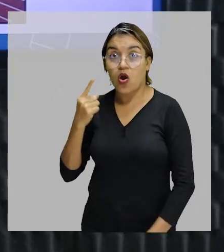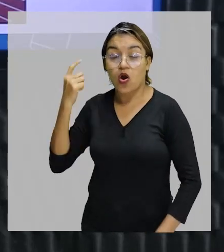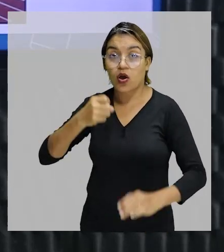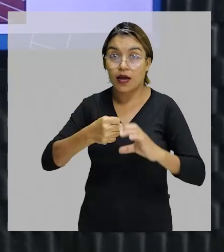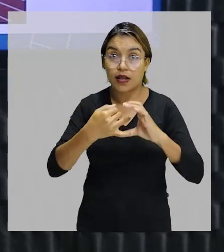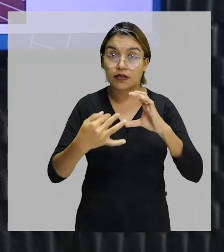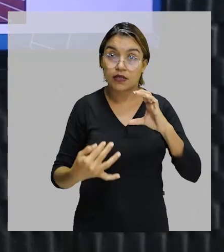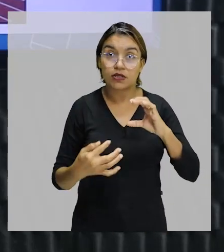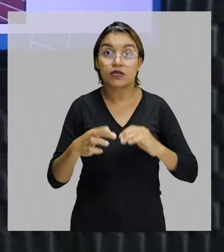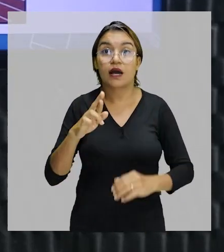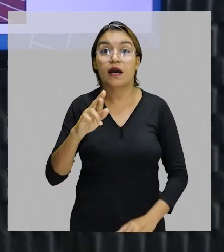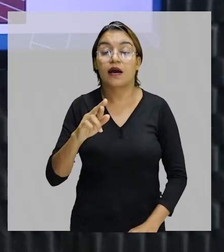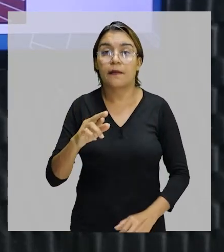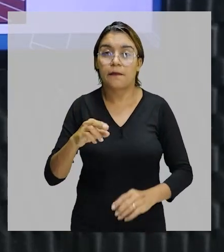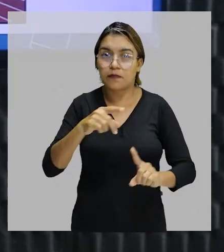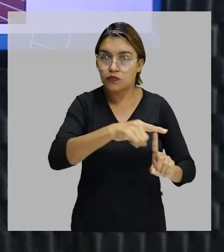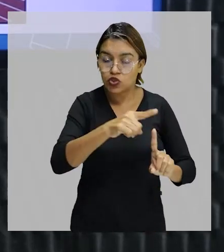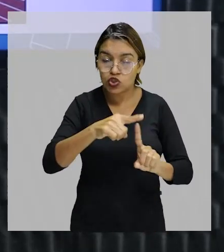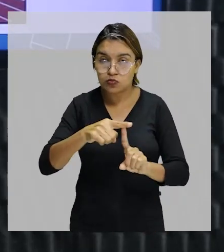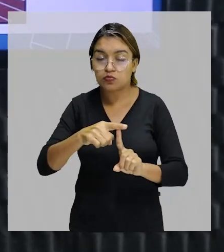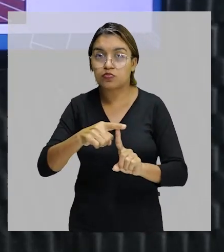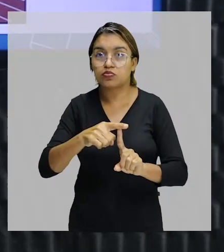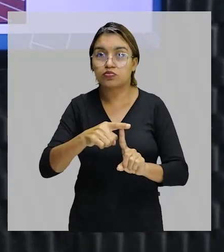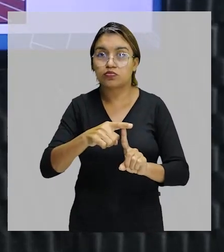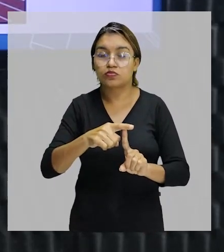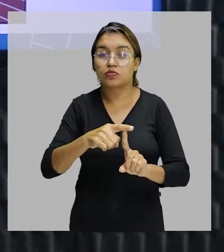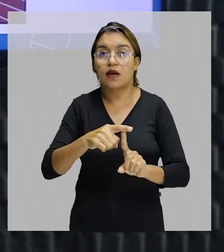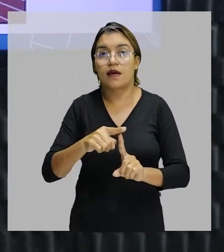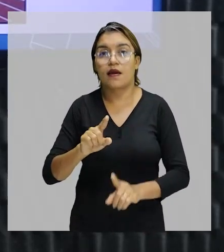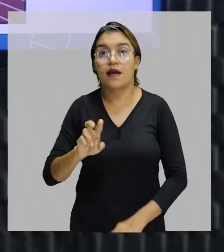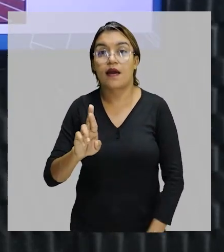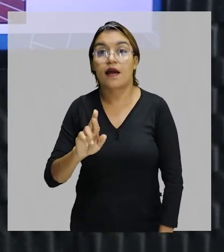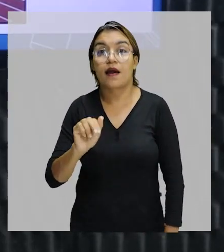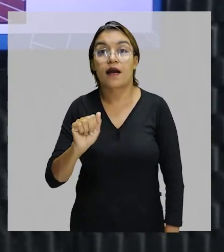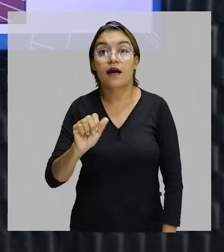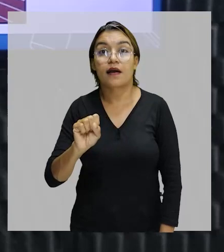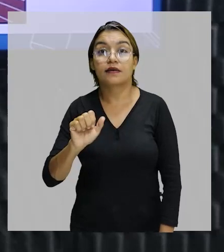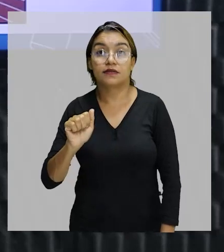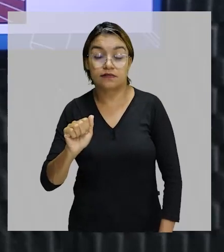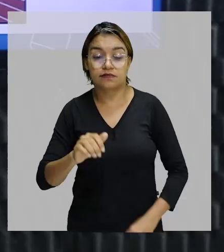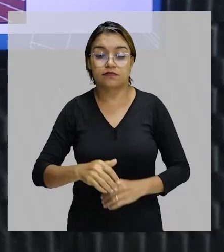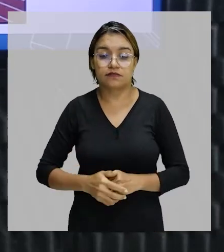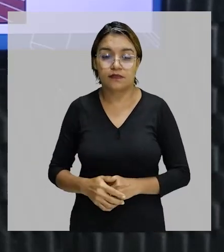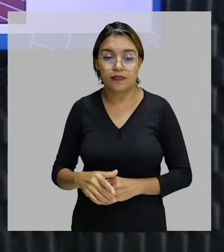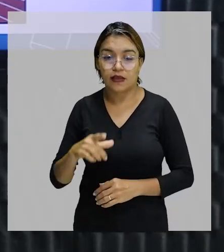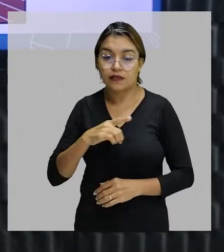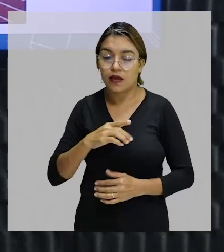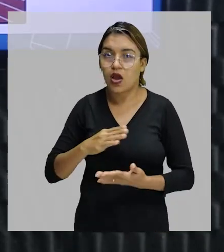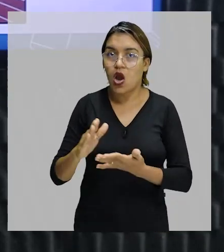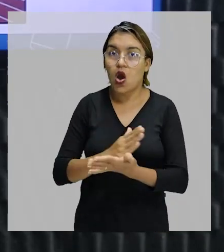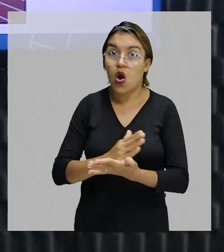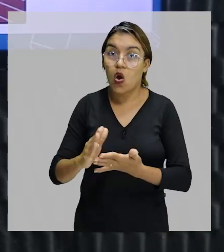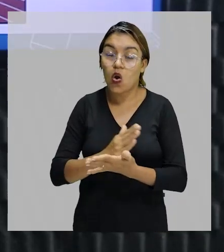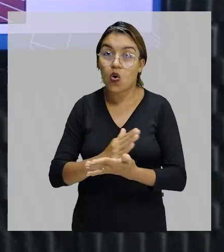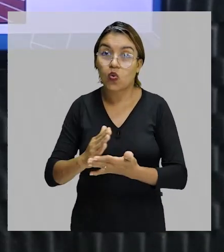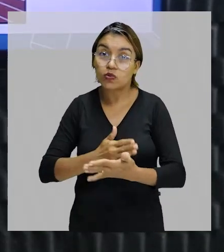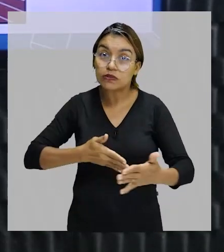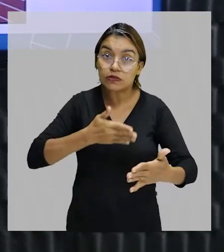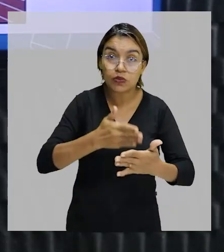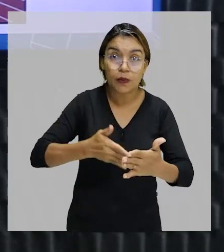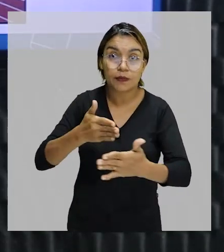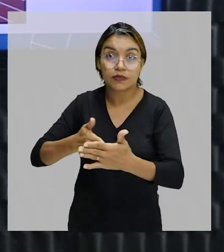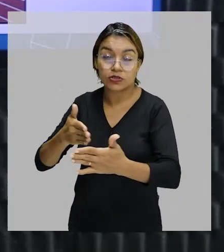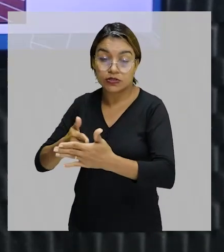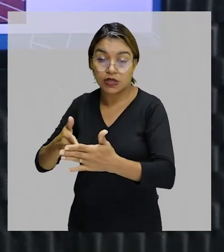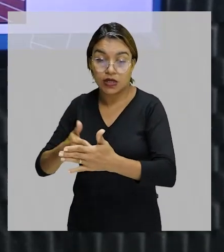como as provas rasas, com algo a mais. São o quê? São colocadas algumas barreiras na